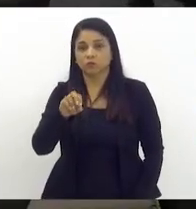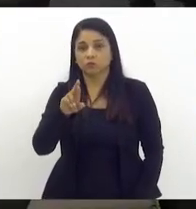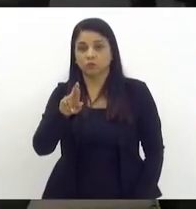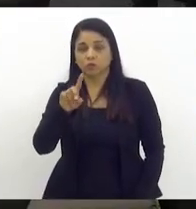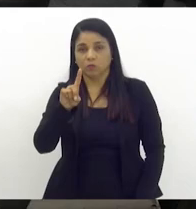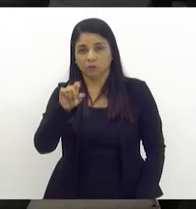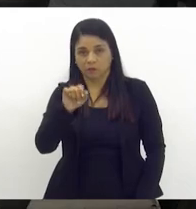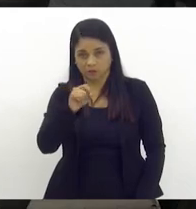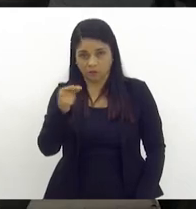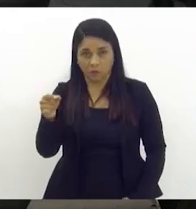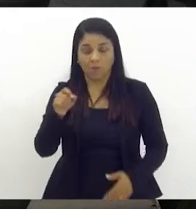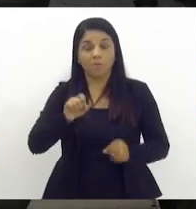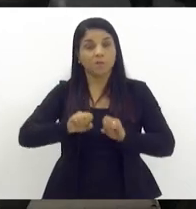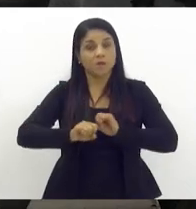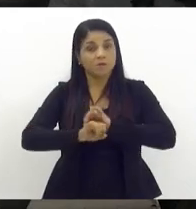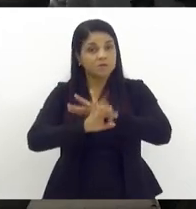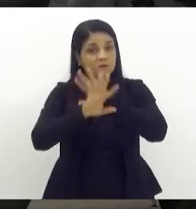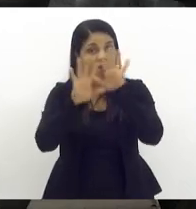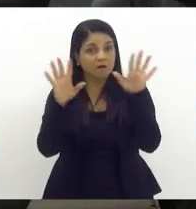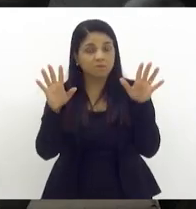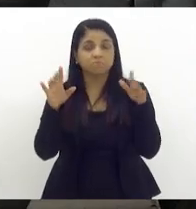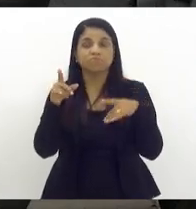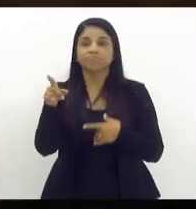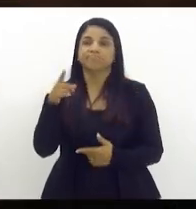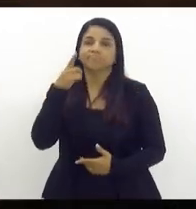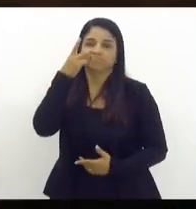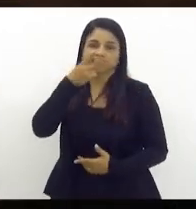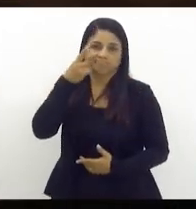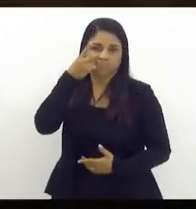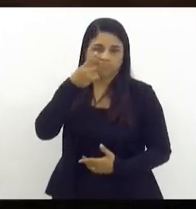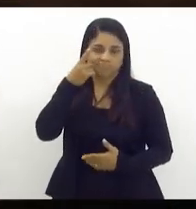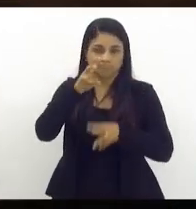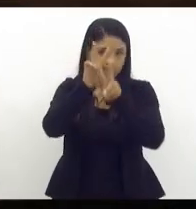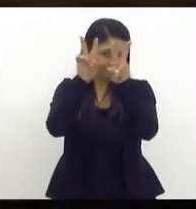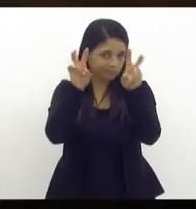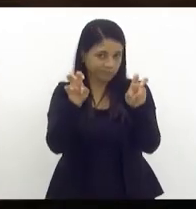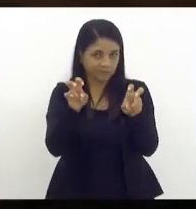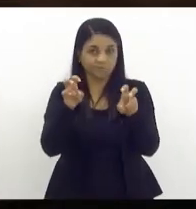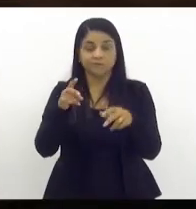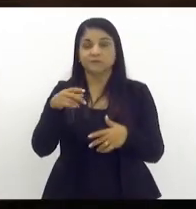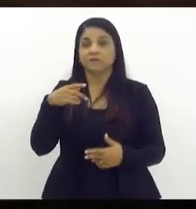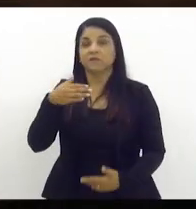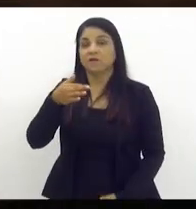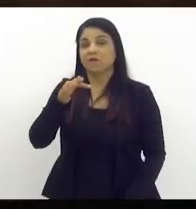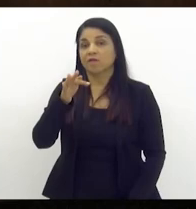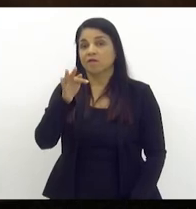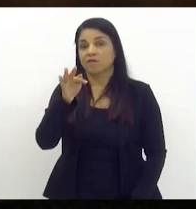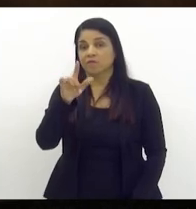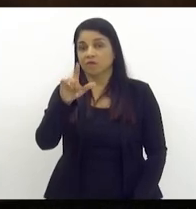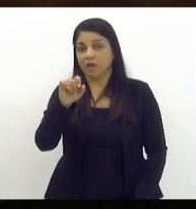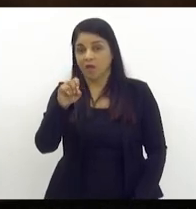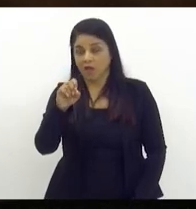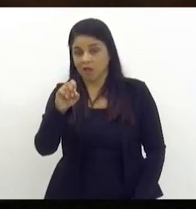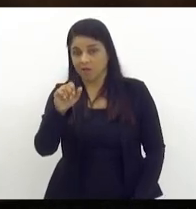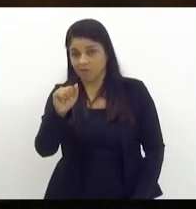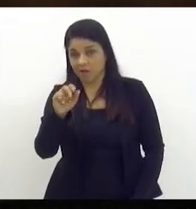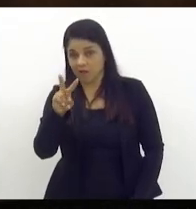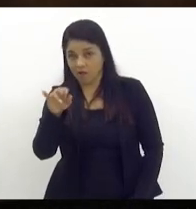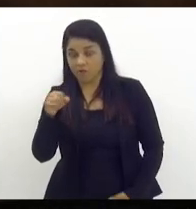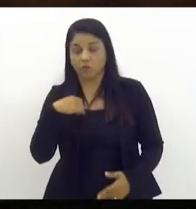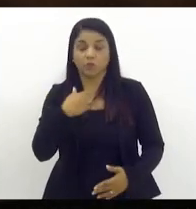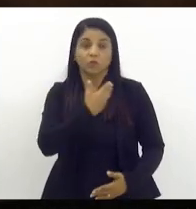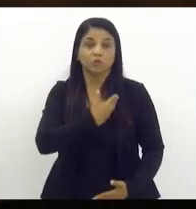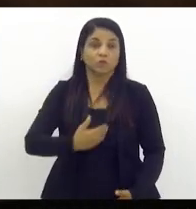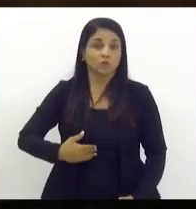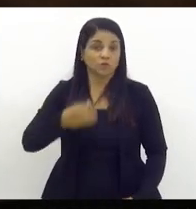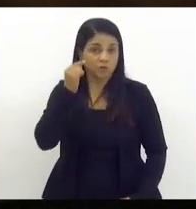esclarecer essa questão trazida pelo nobre colega deputado Serafini, o nosso governador Cláudio Castro postou nas suas